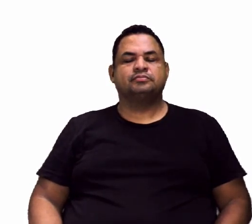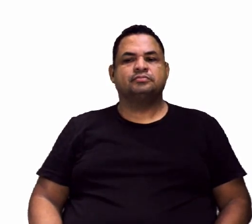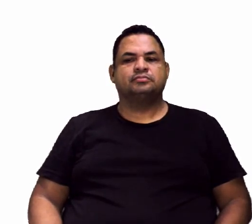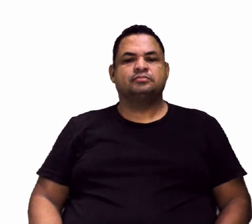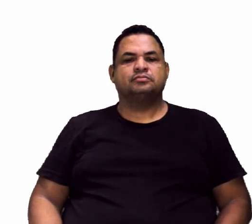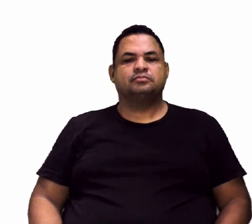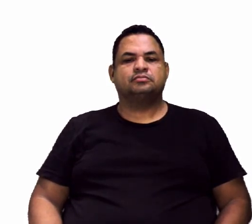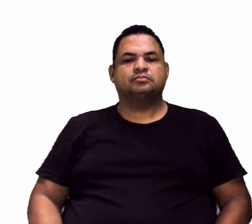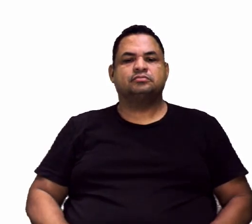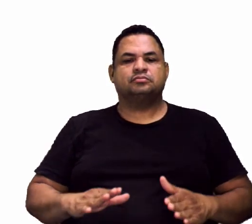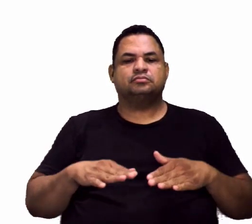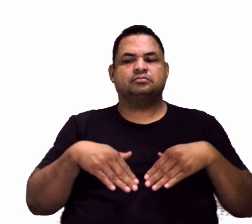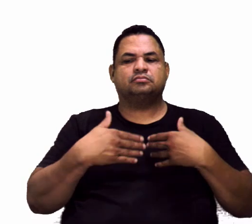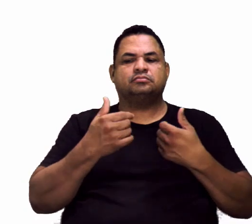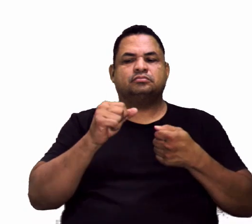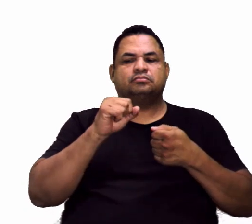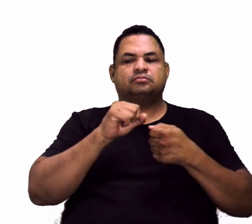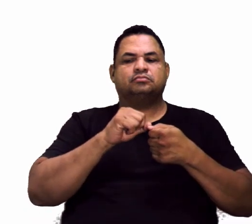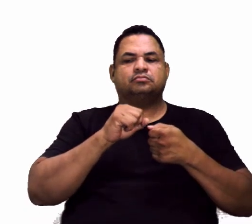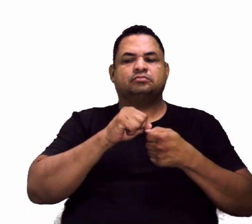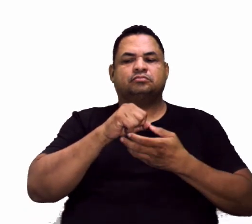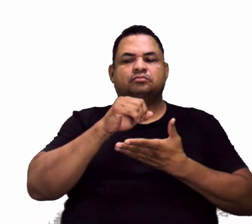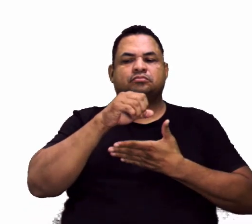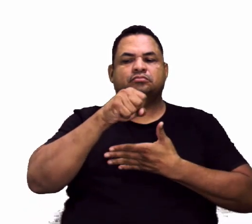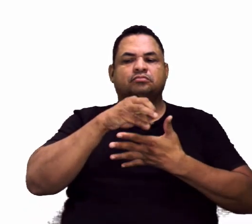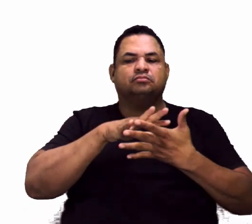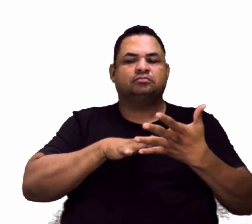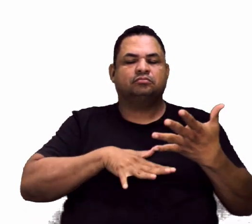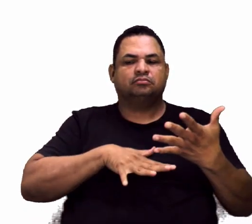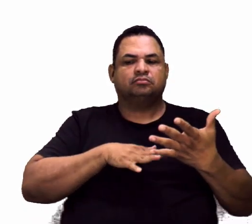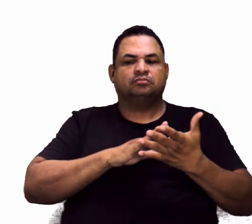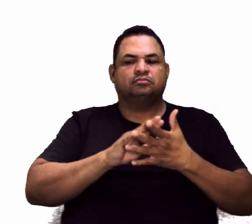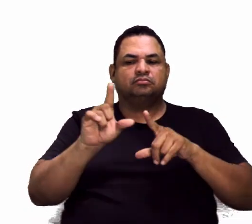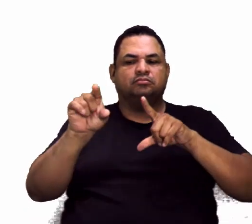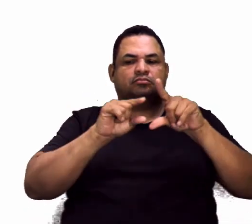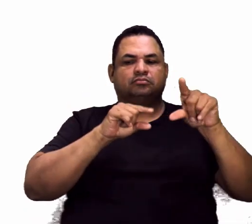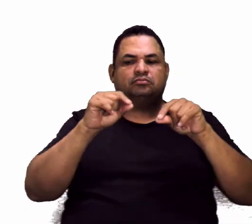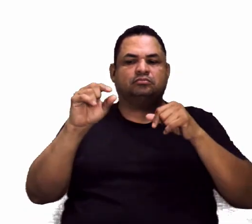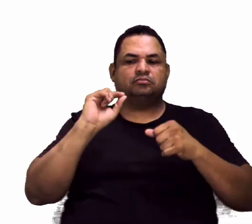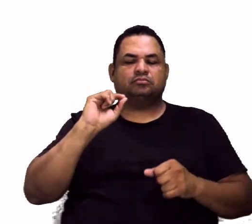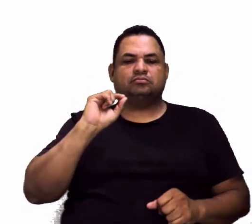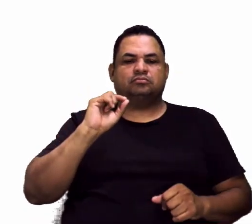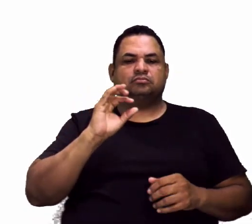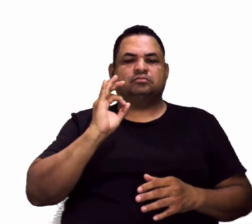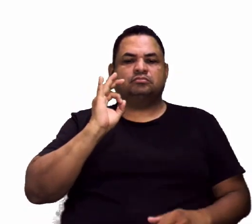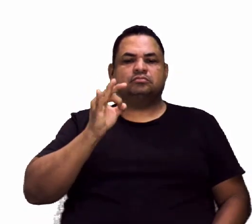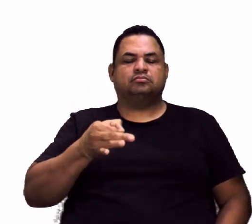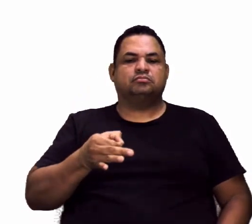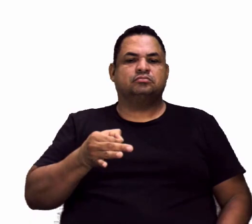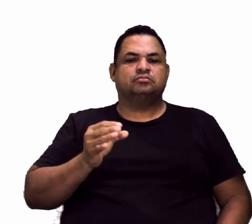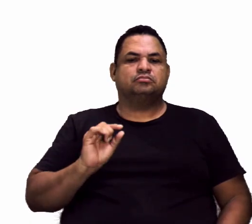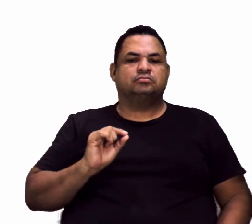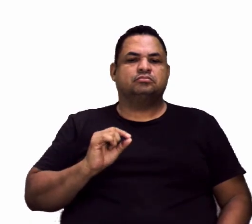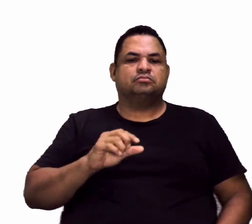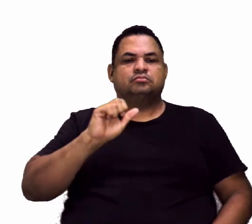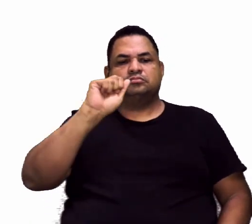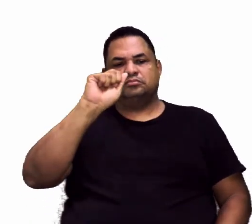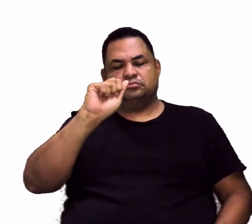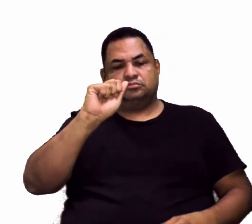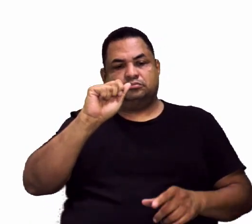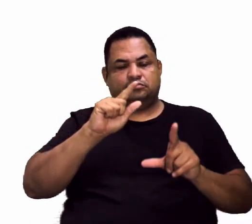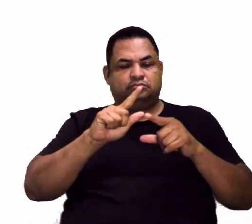ao realizar sua atividade, você escolheu que o certo seria a letra